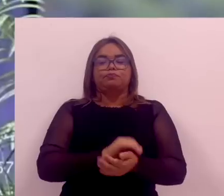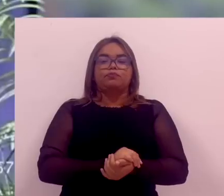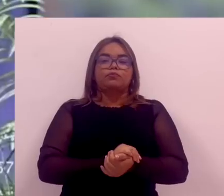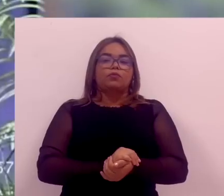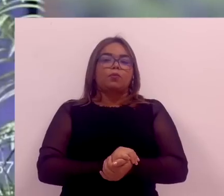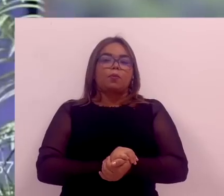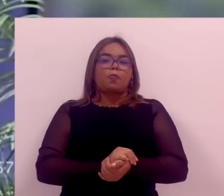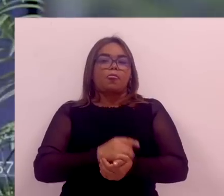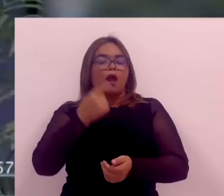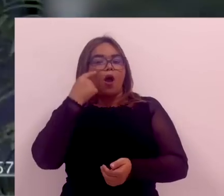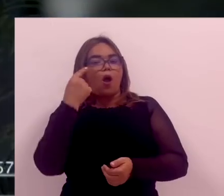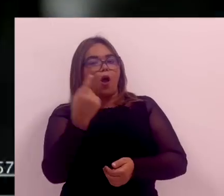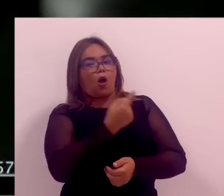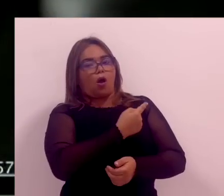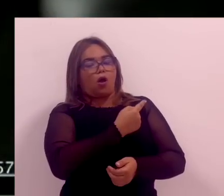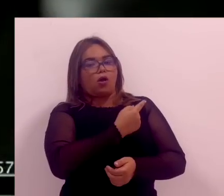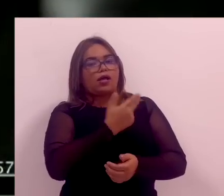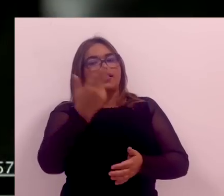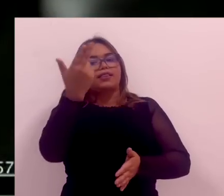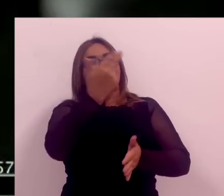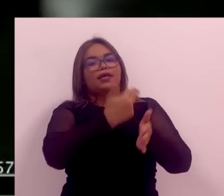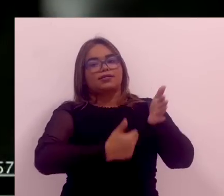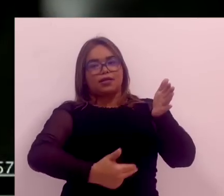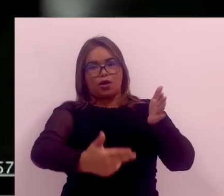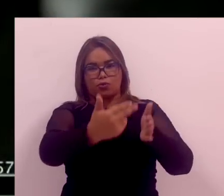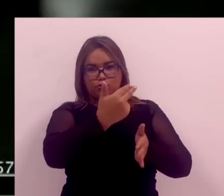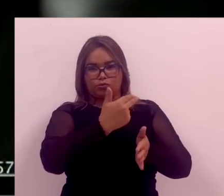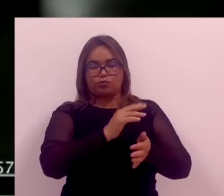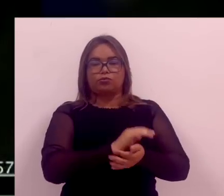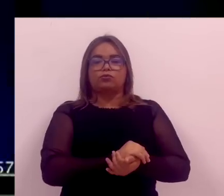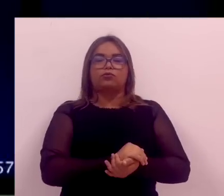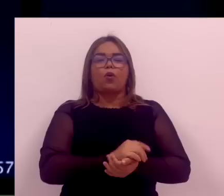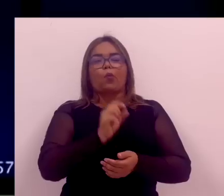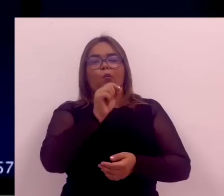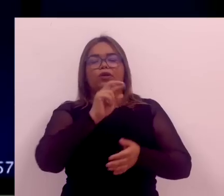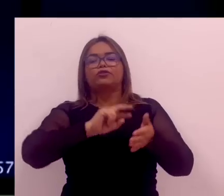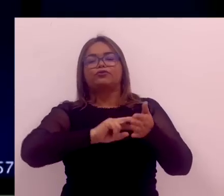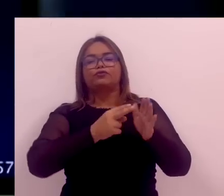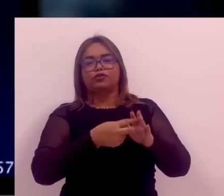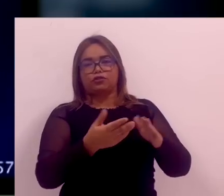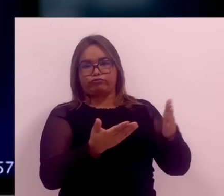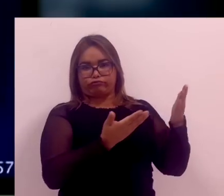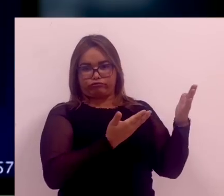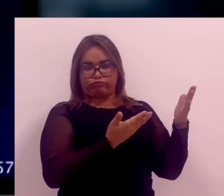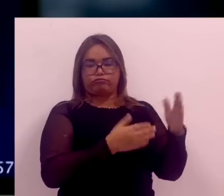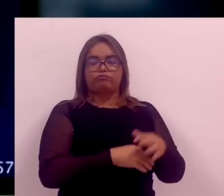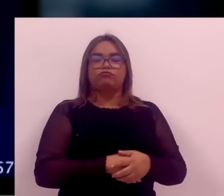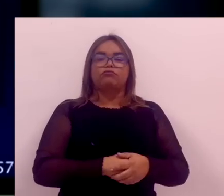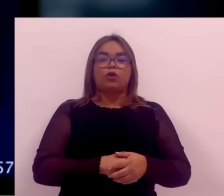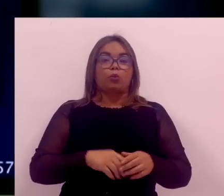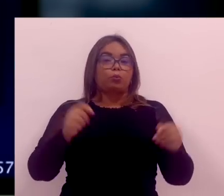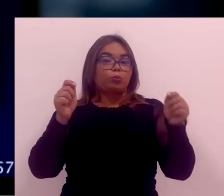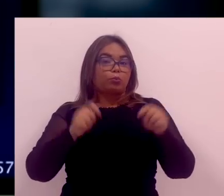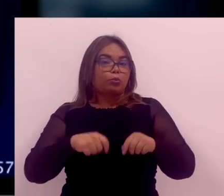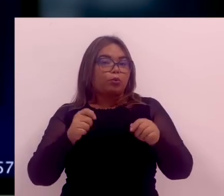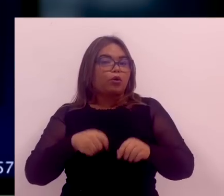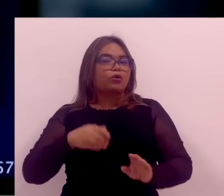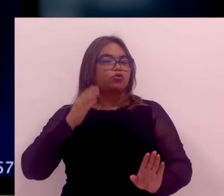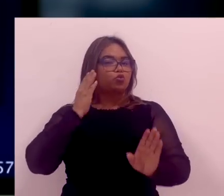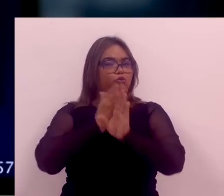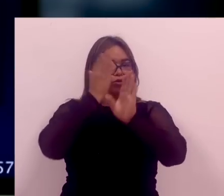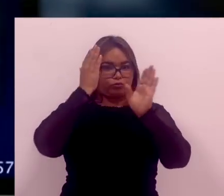fontes. Então vamos perguntar-lhes diretamente. Nós vimos esse simbolismo. Nós vimos